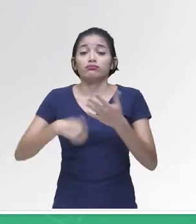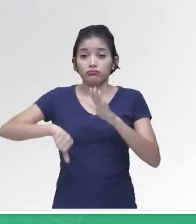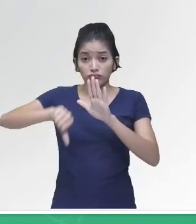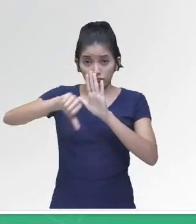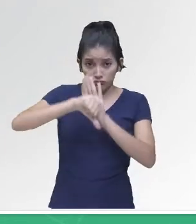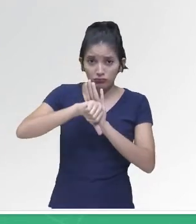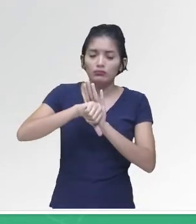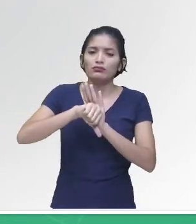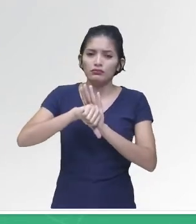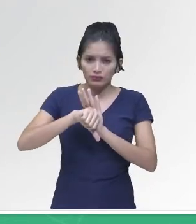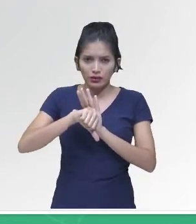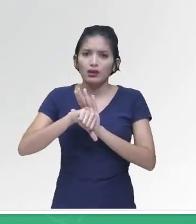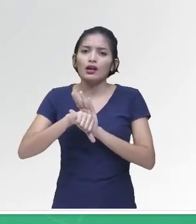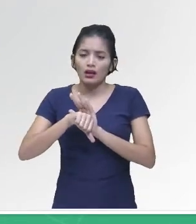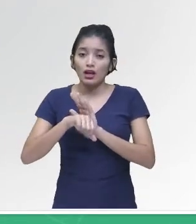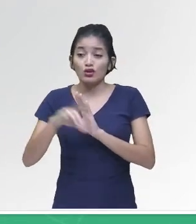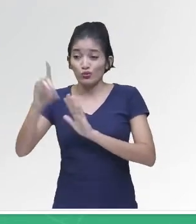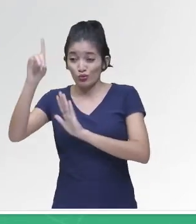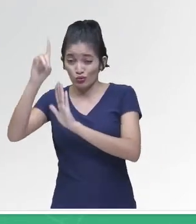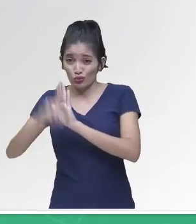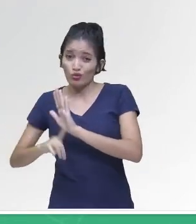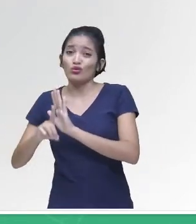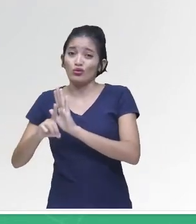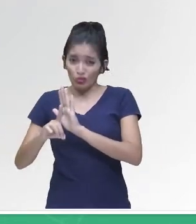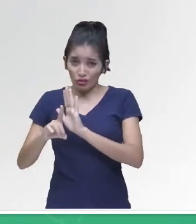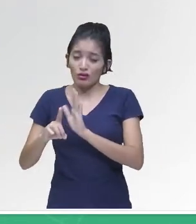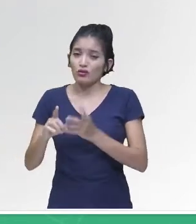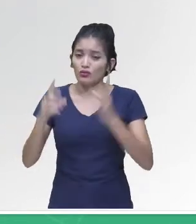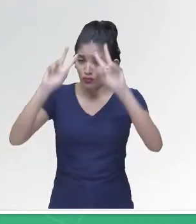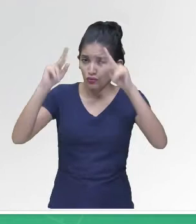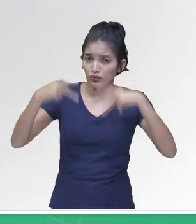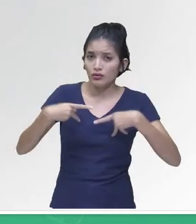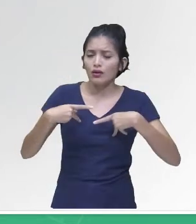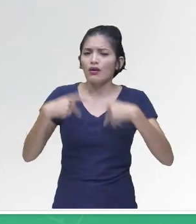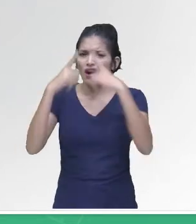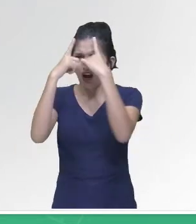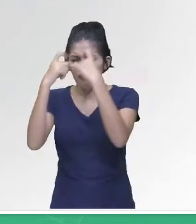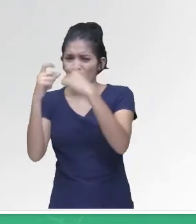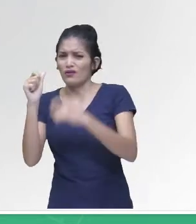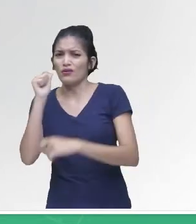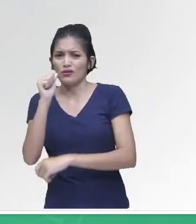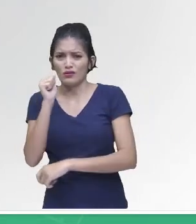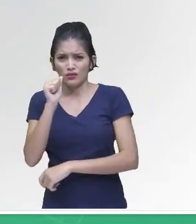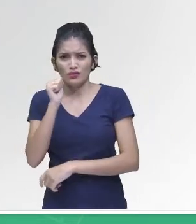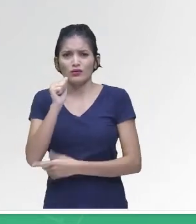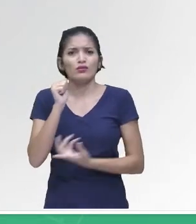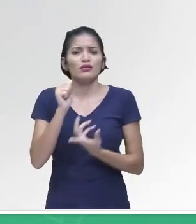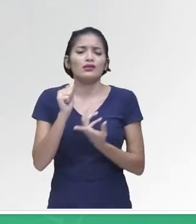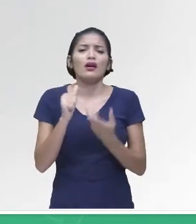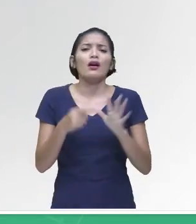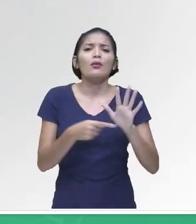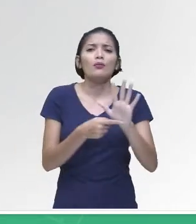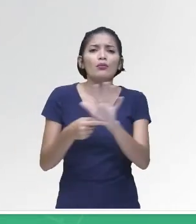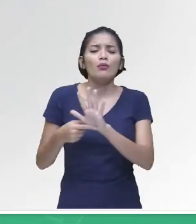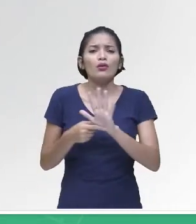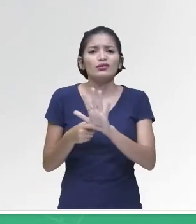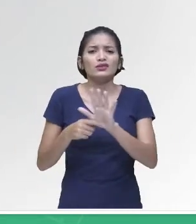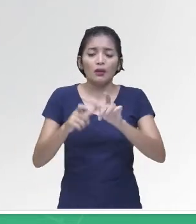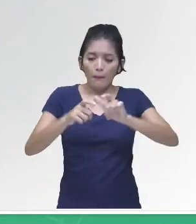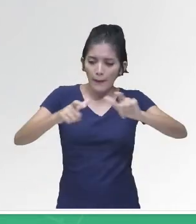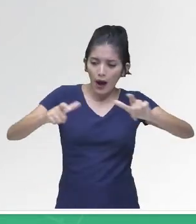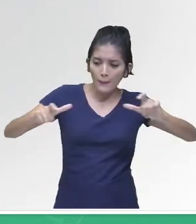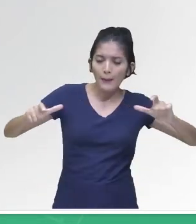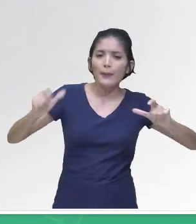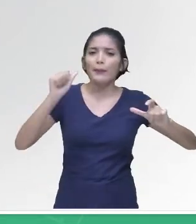e grave violação de direitos humanos, a violência contra as mulheres segue vitimizando milhares de